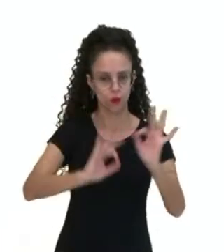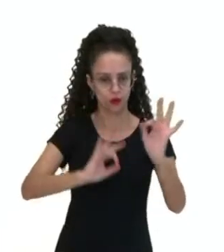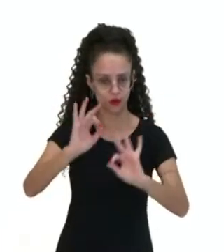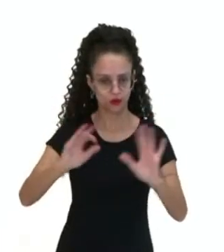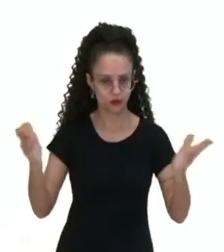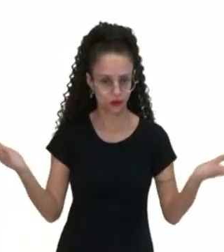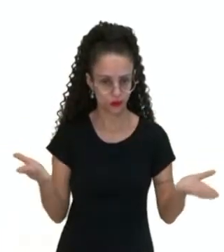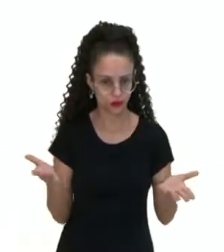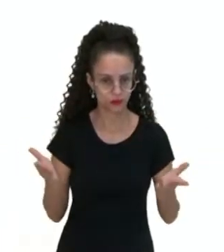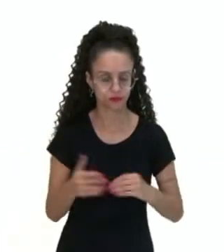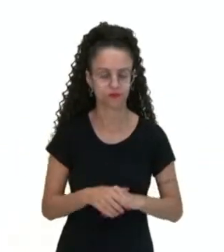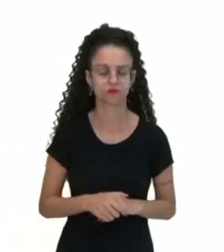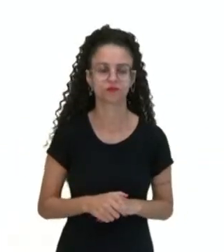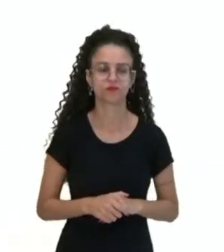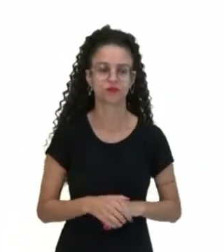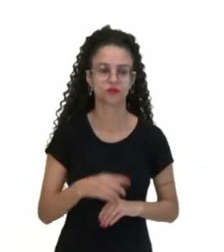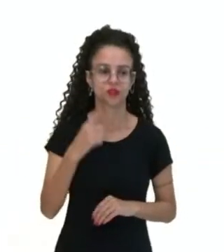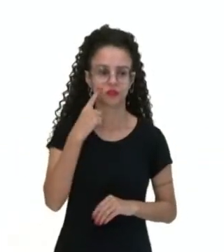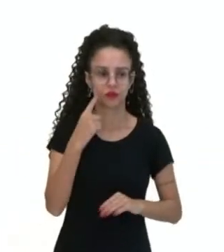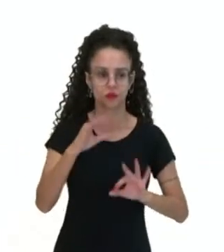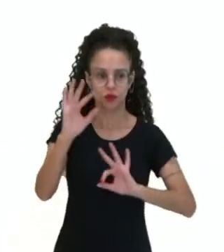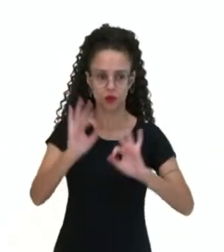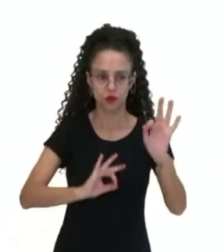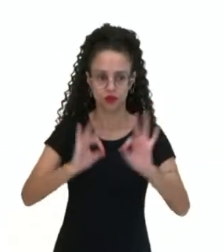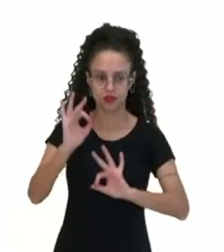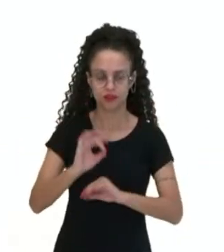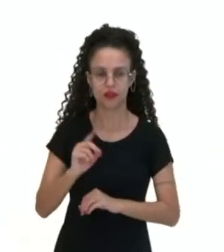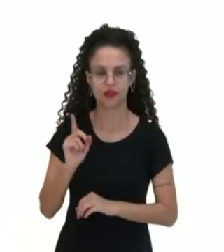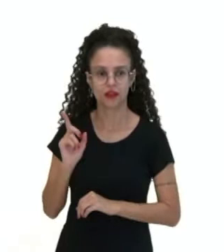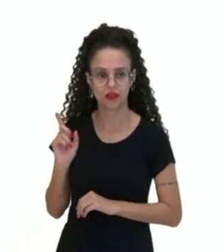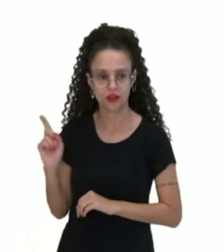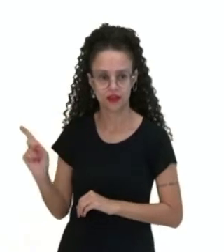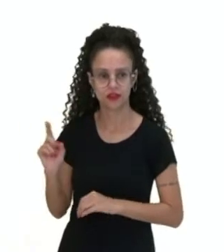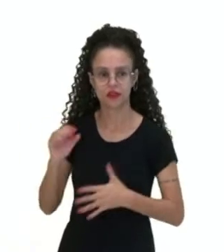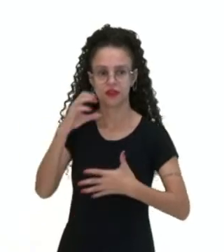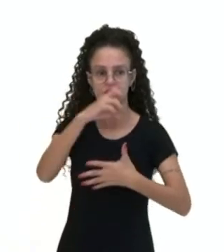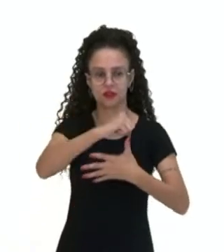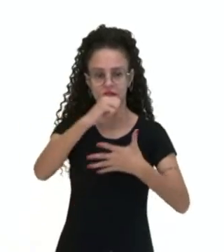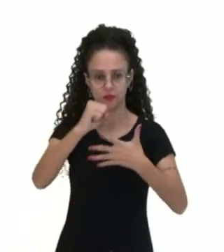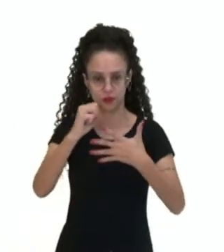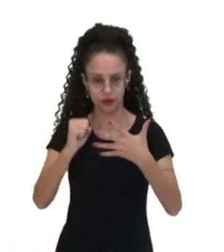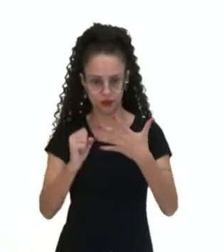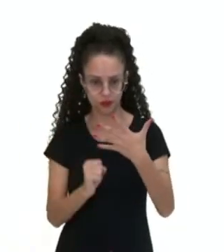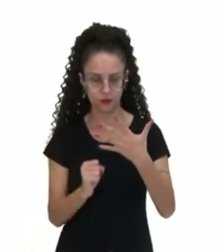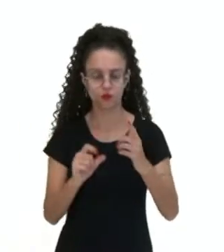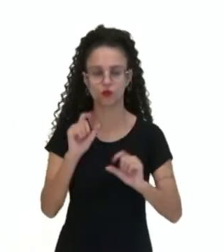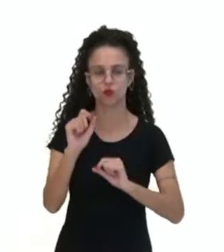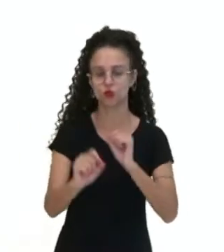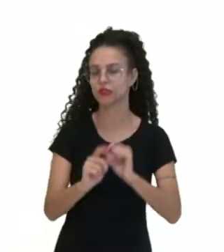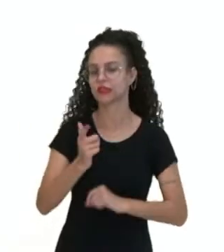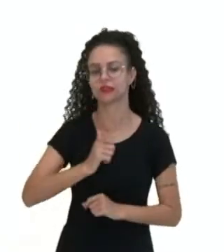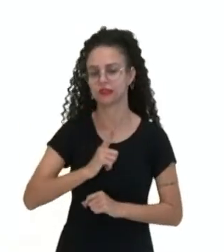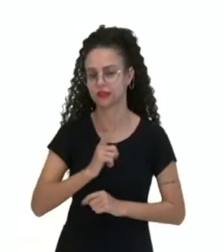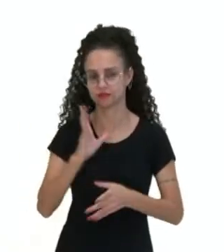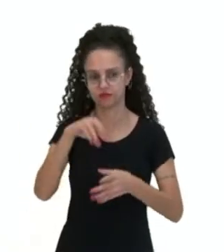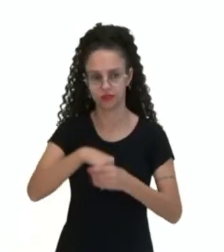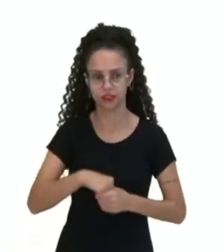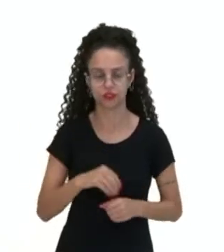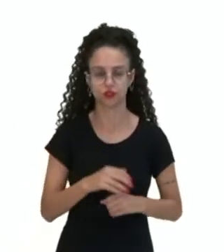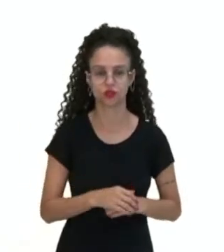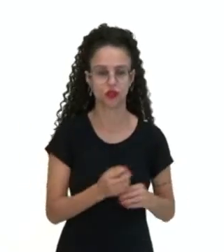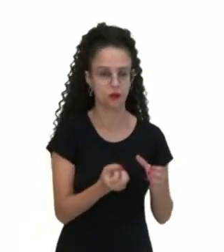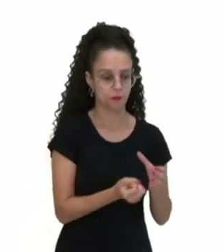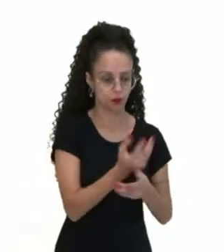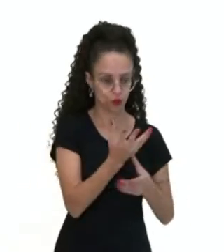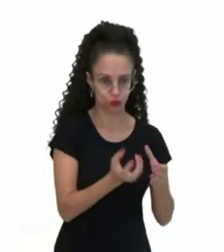agora? Vamos organizar essa cadeia alimentar? Quais são os componentes?